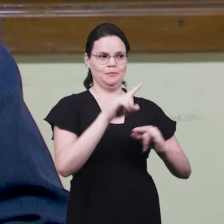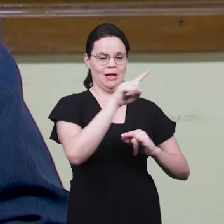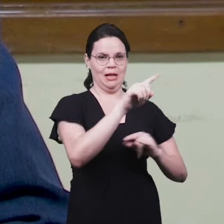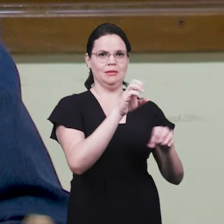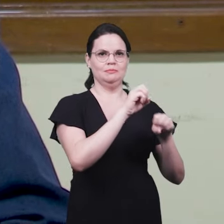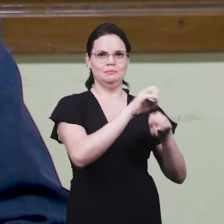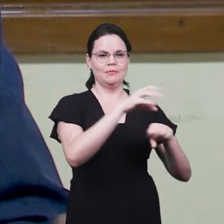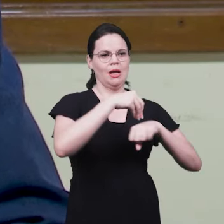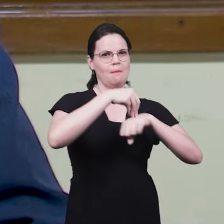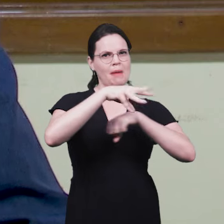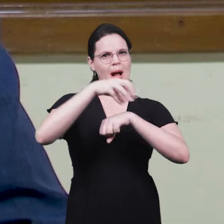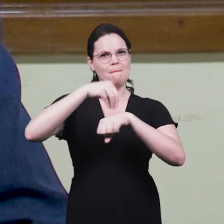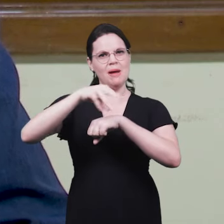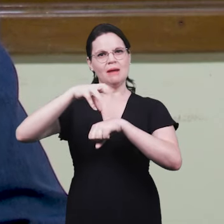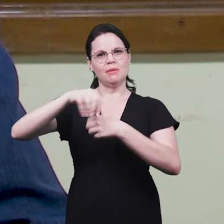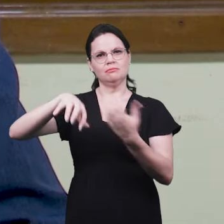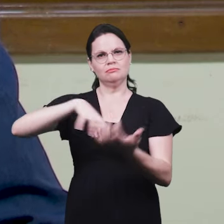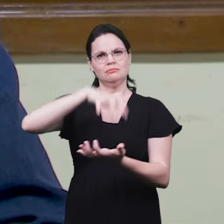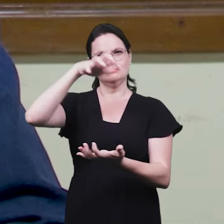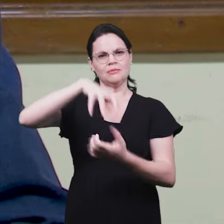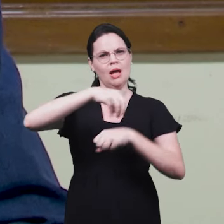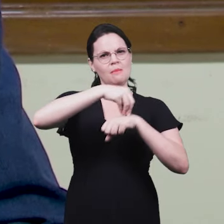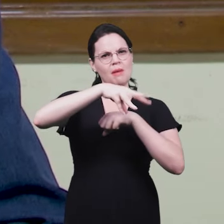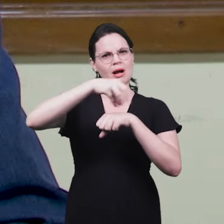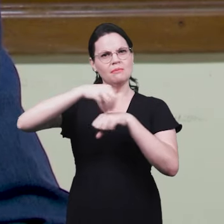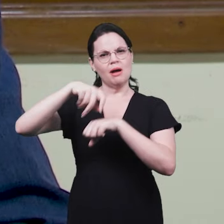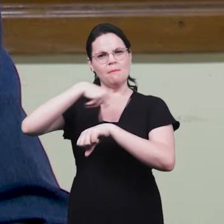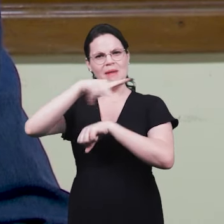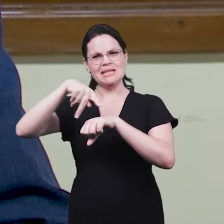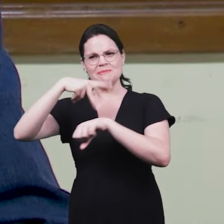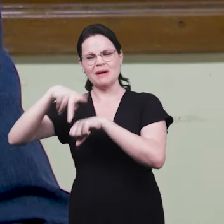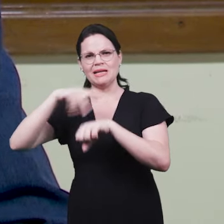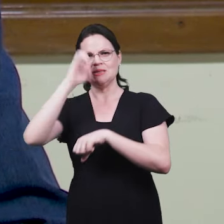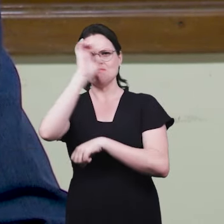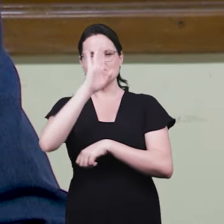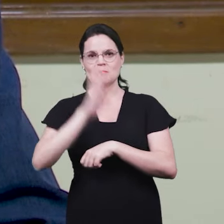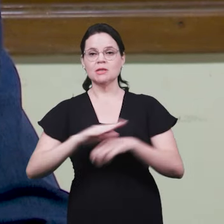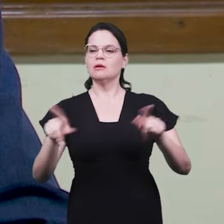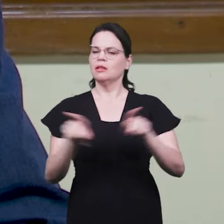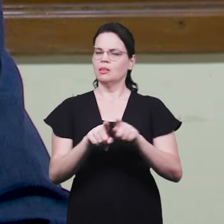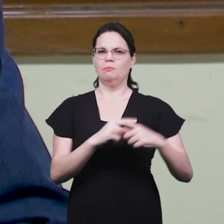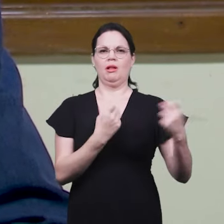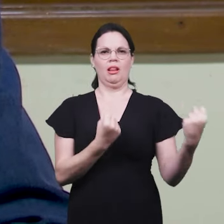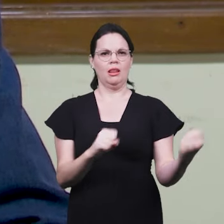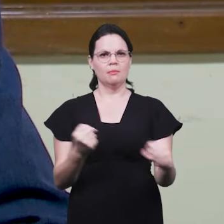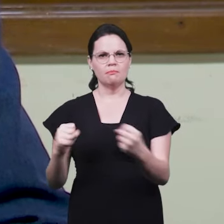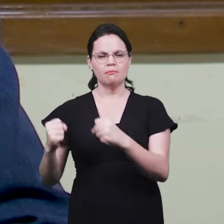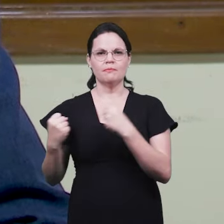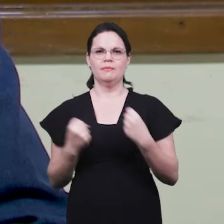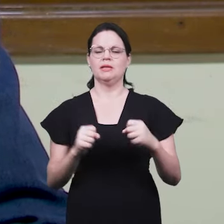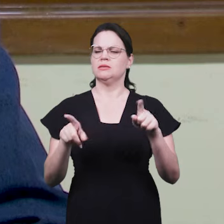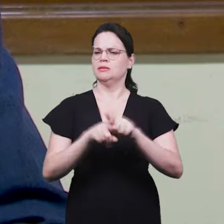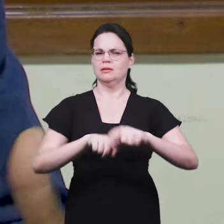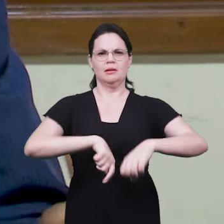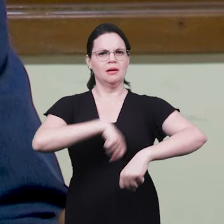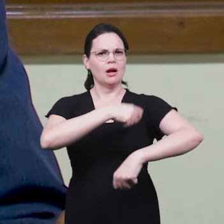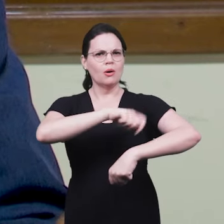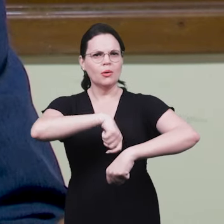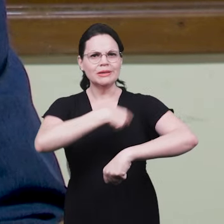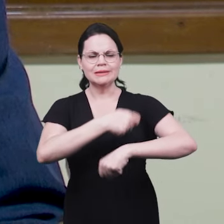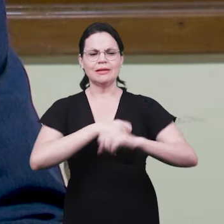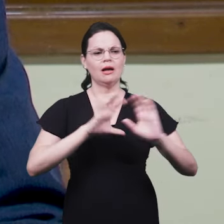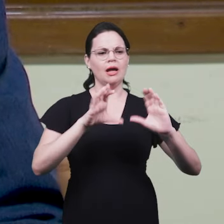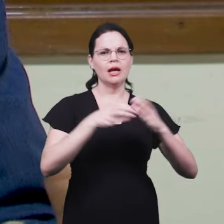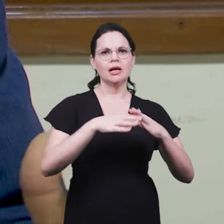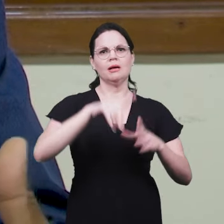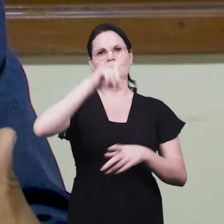todos os países, todos os lugares do Brasil também, até o funcionamento da limpeza do Manaim. A equipe da cozinha, a equipe médica